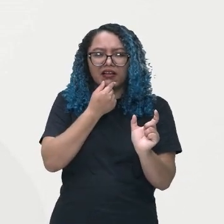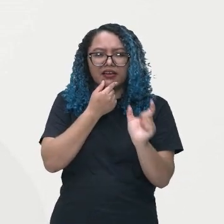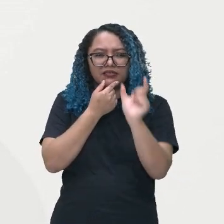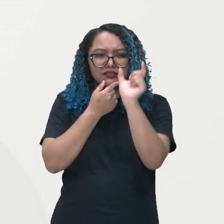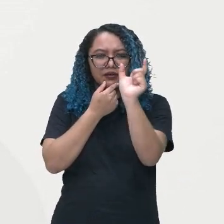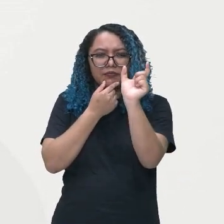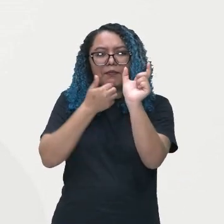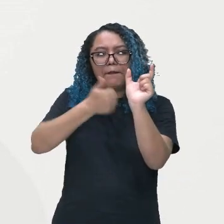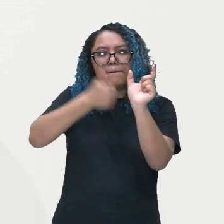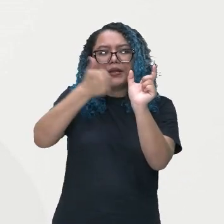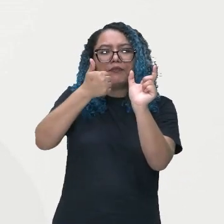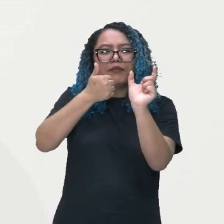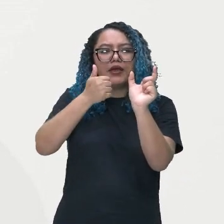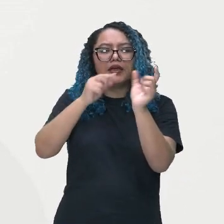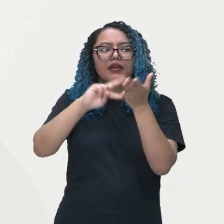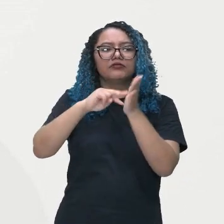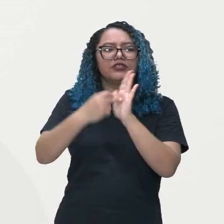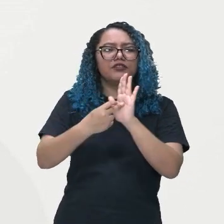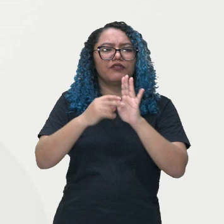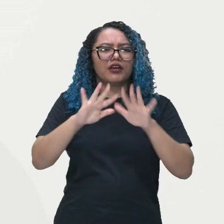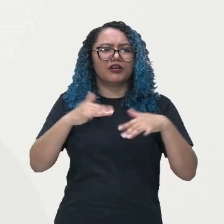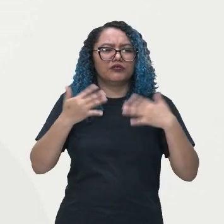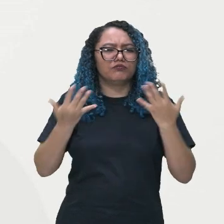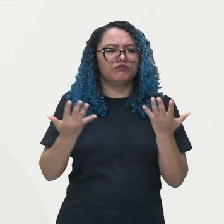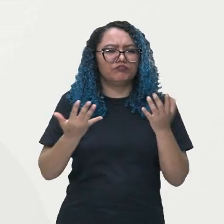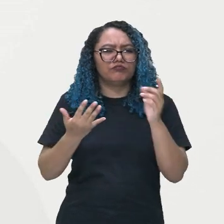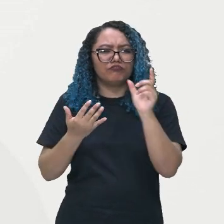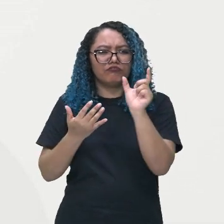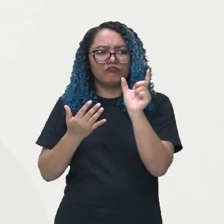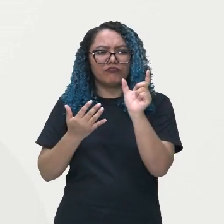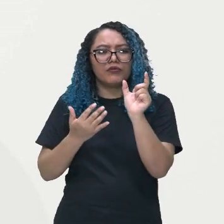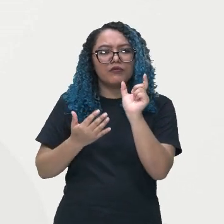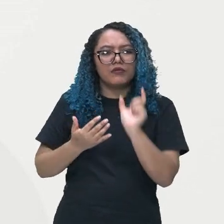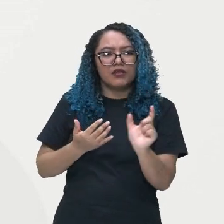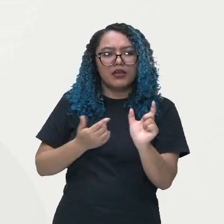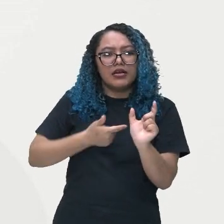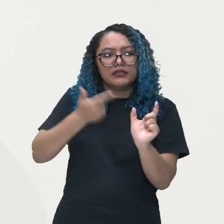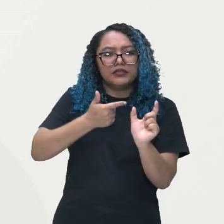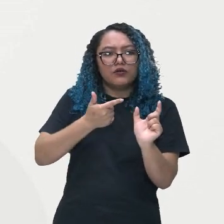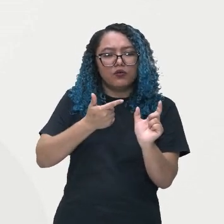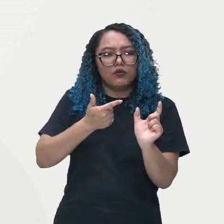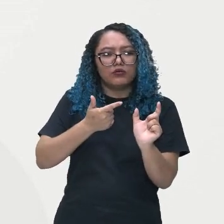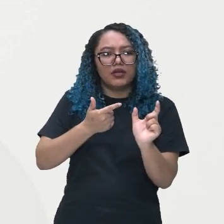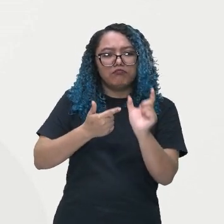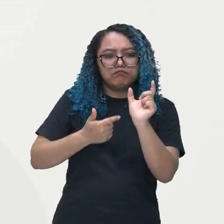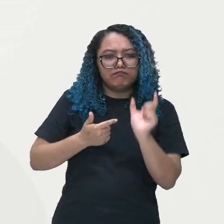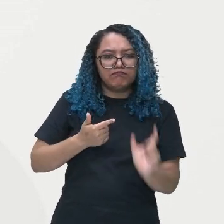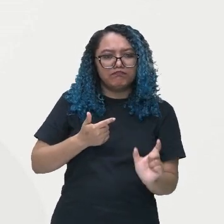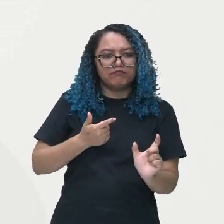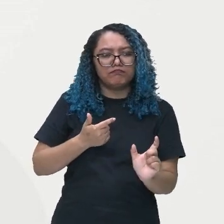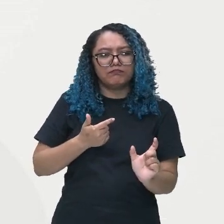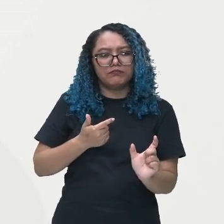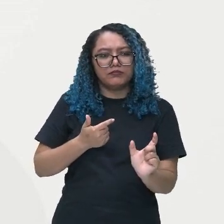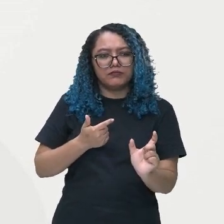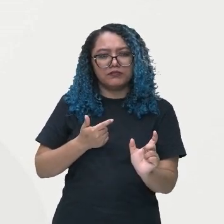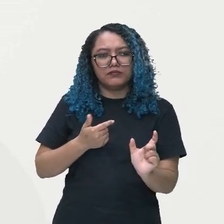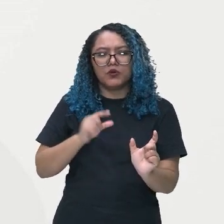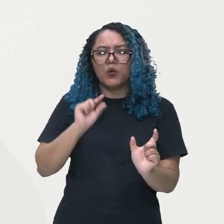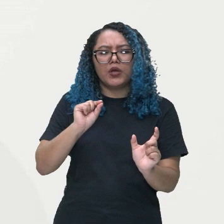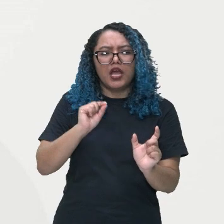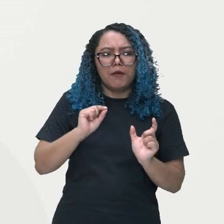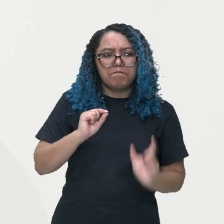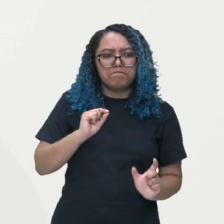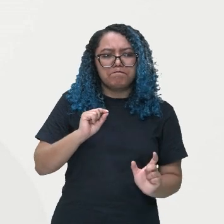structural elements, ok? O que é um headline? O que é um text body? O que é uma